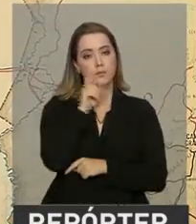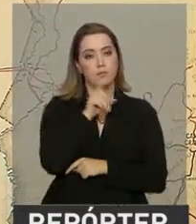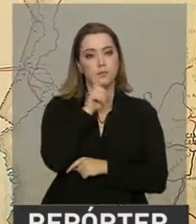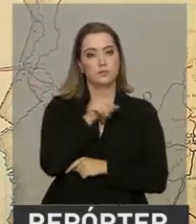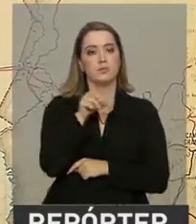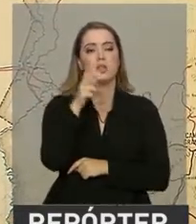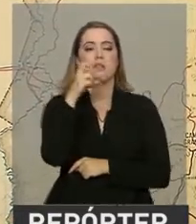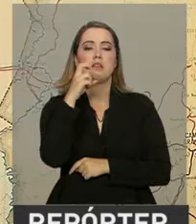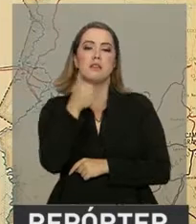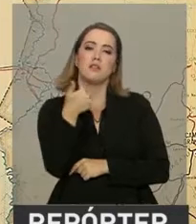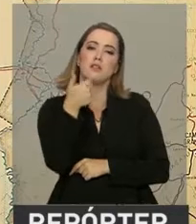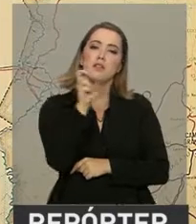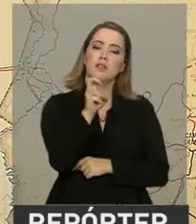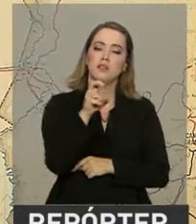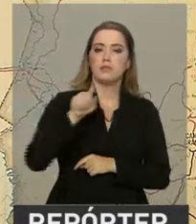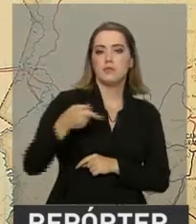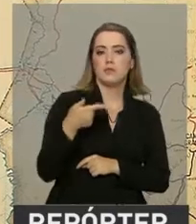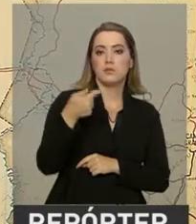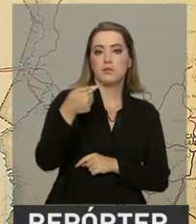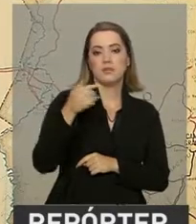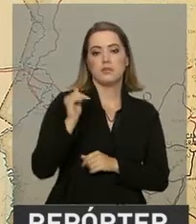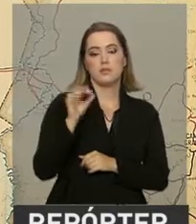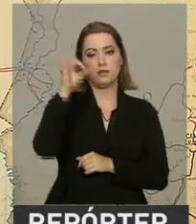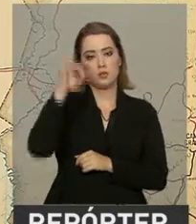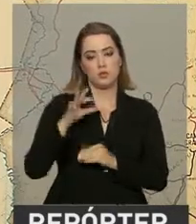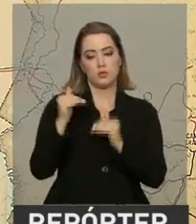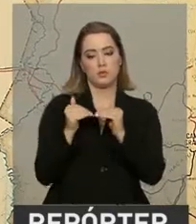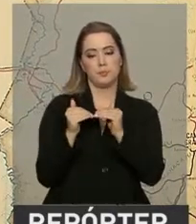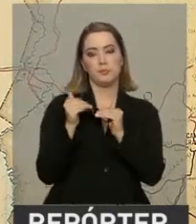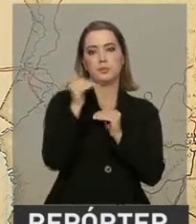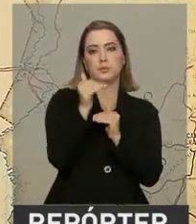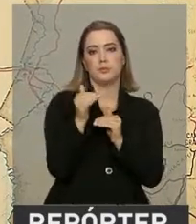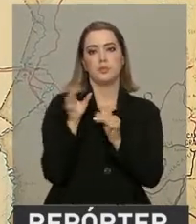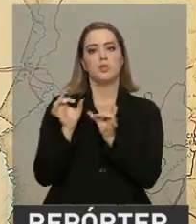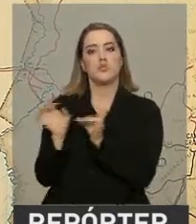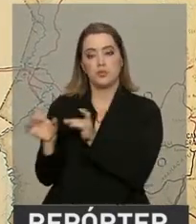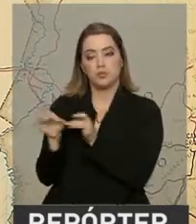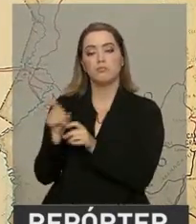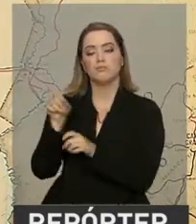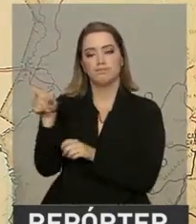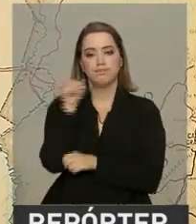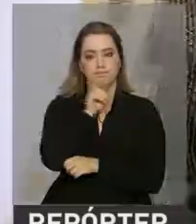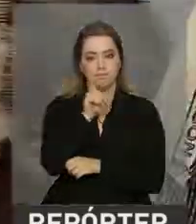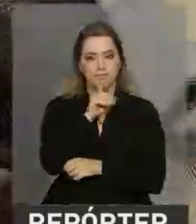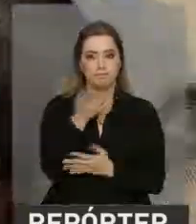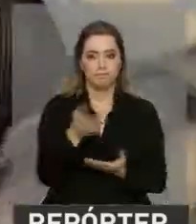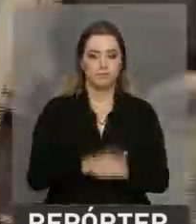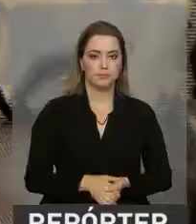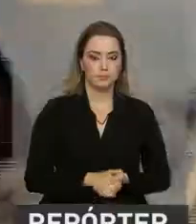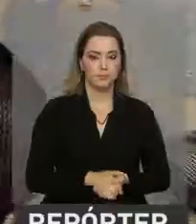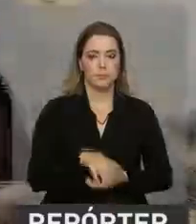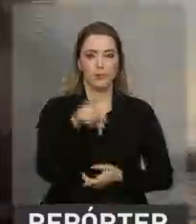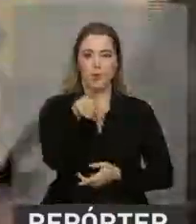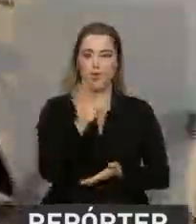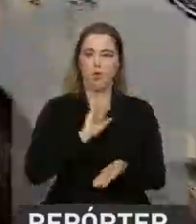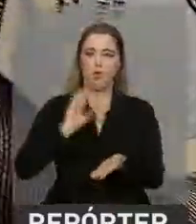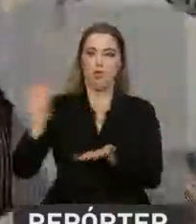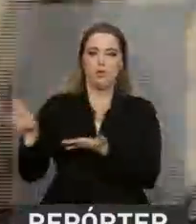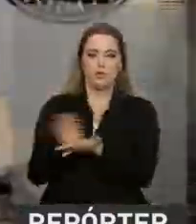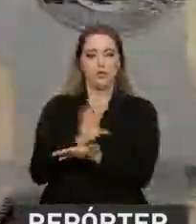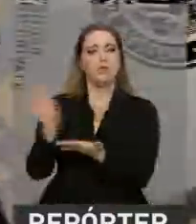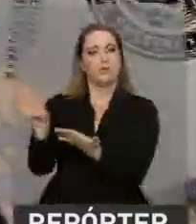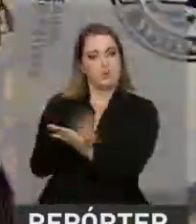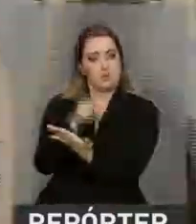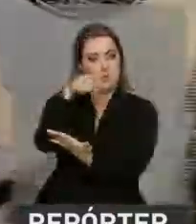15,7 e Esperamos que isso continue a crescer e gerar negócios pro Brasil investimentos também estão na